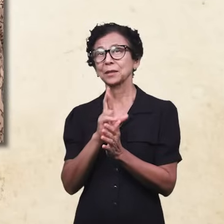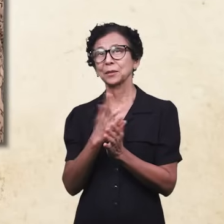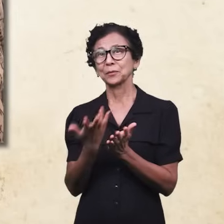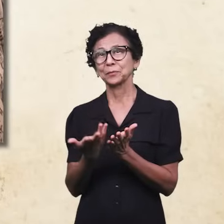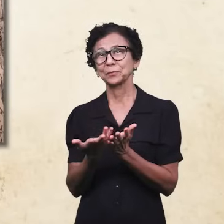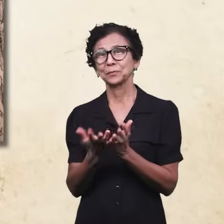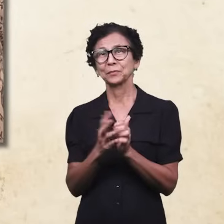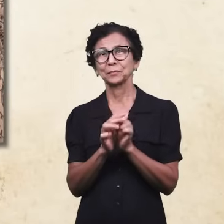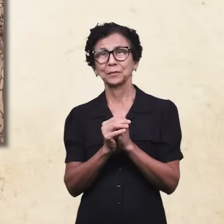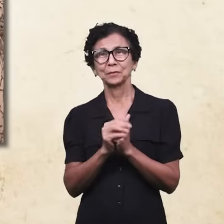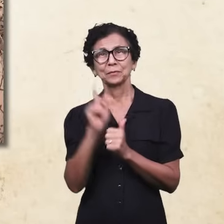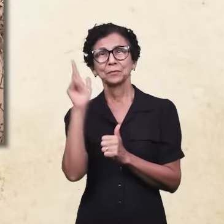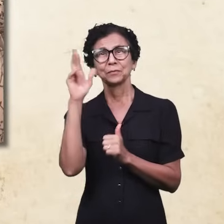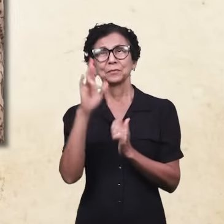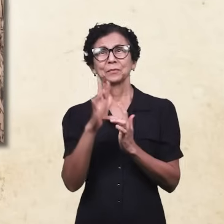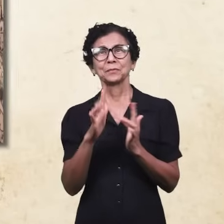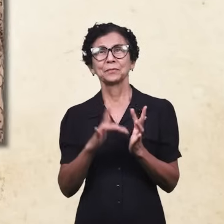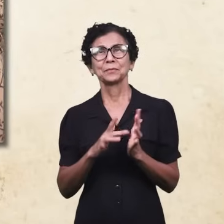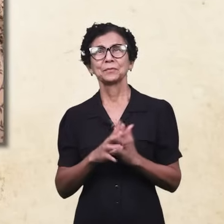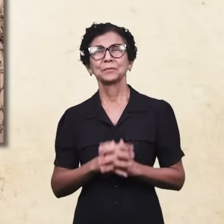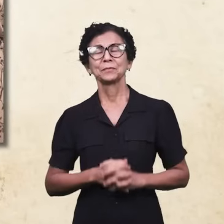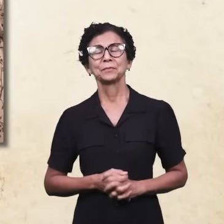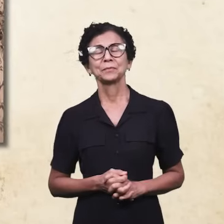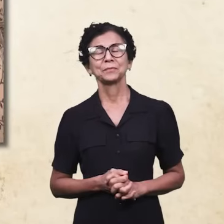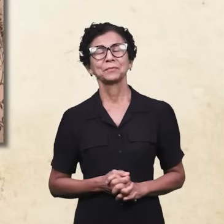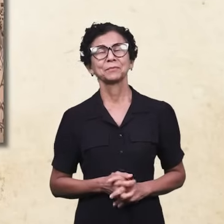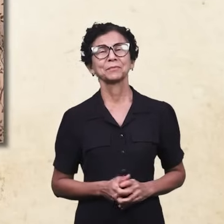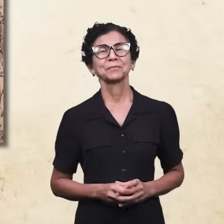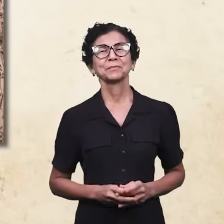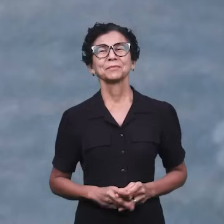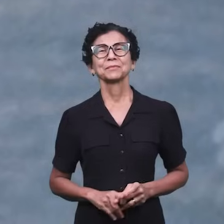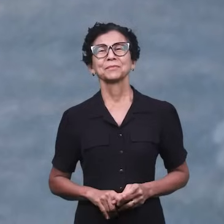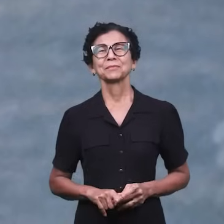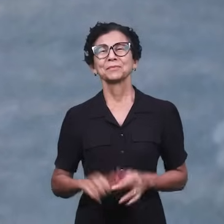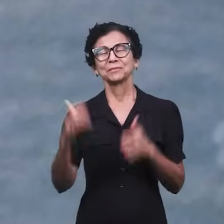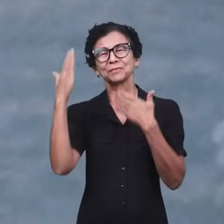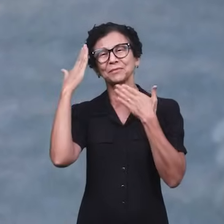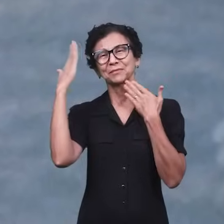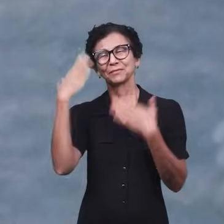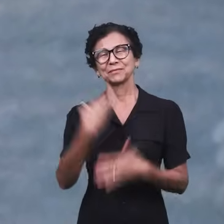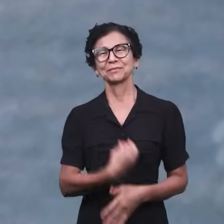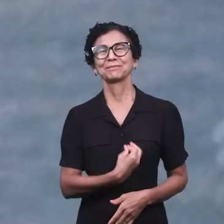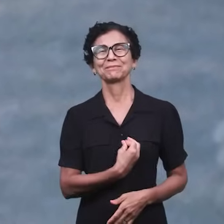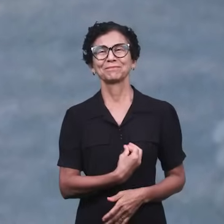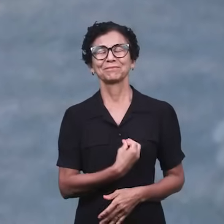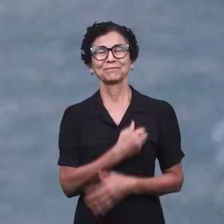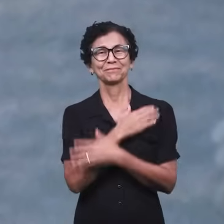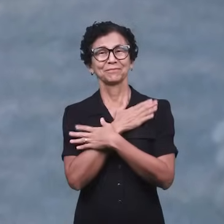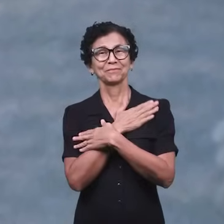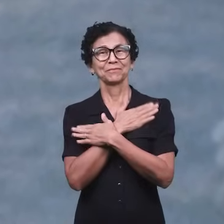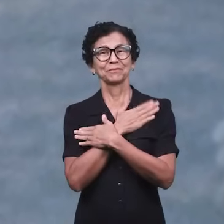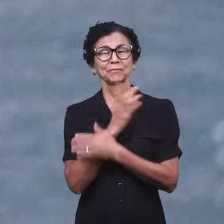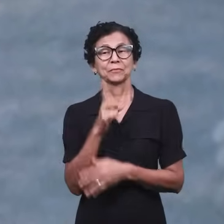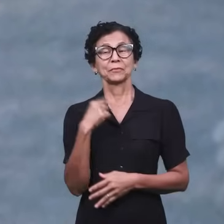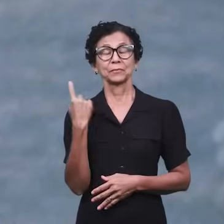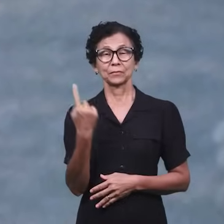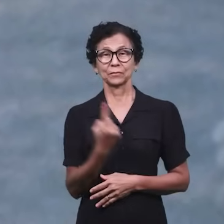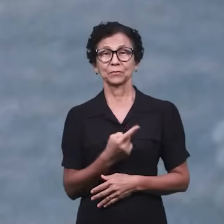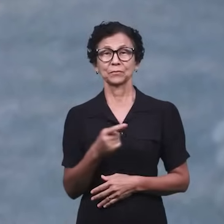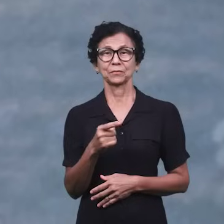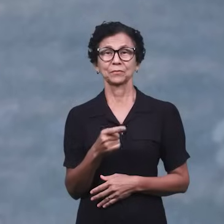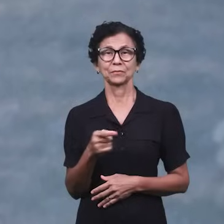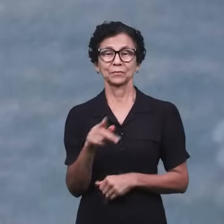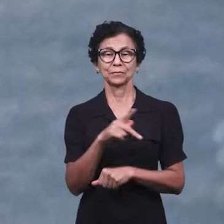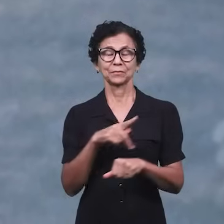comigo através da palavra Amém a paz do Senhor Jesus a todos amém obrigado dona Vitória pela sua participação grande abraço aos